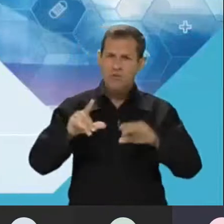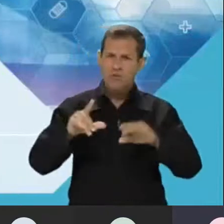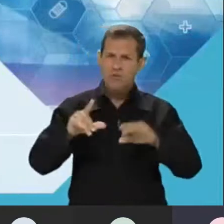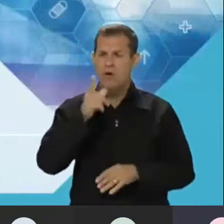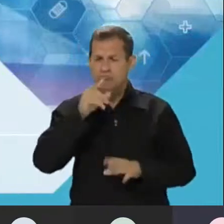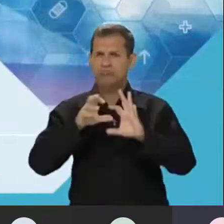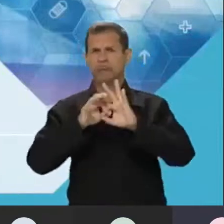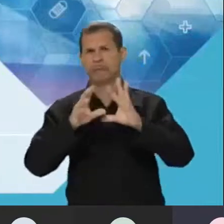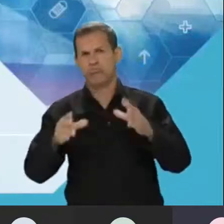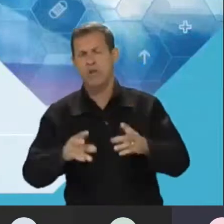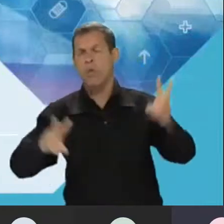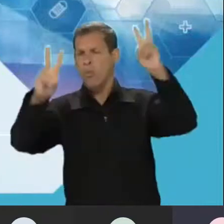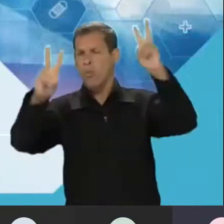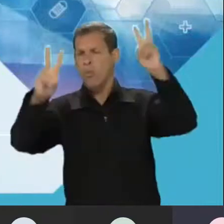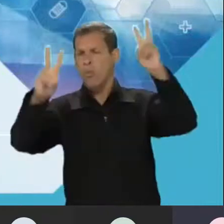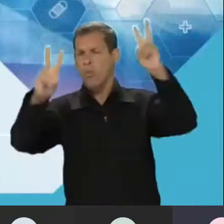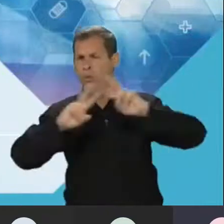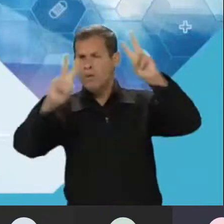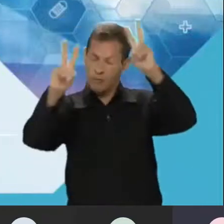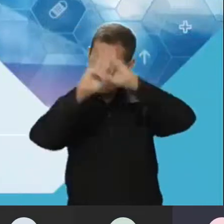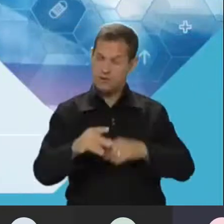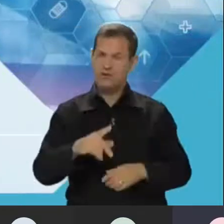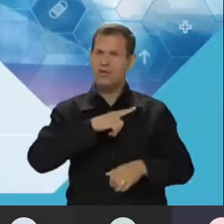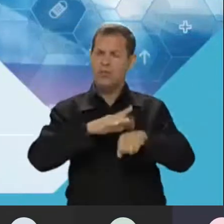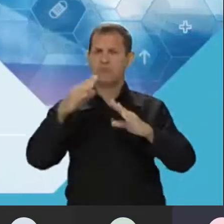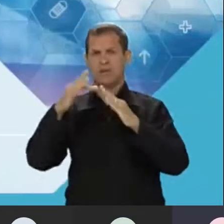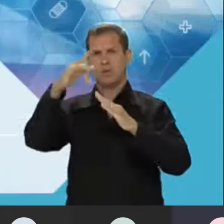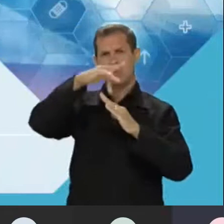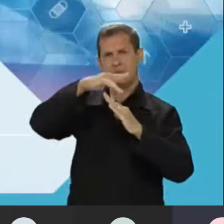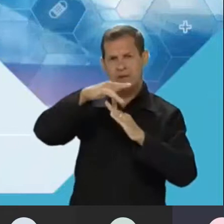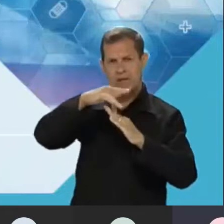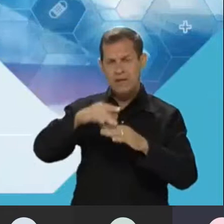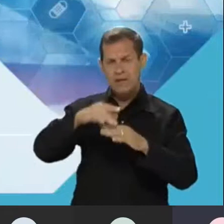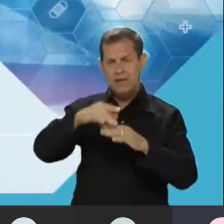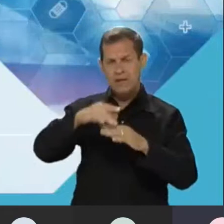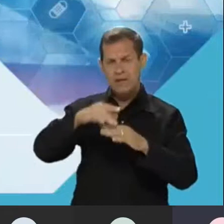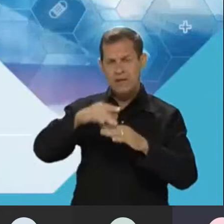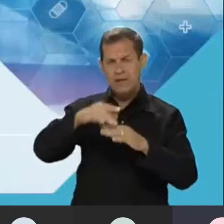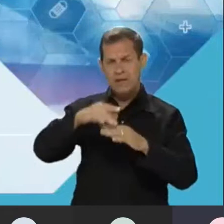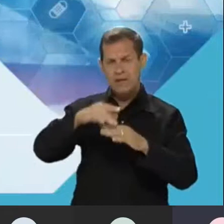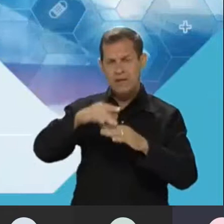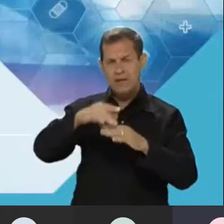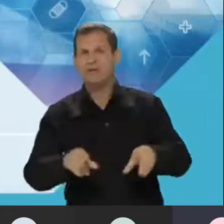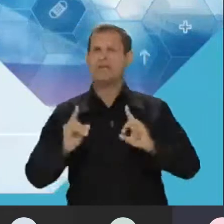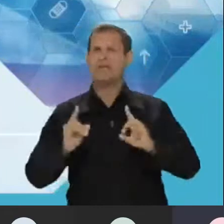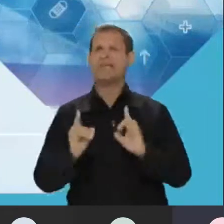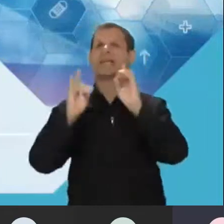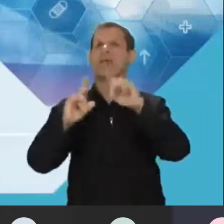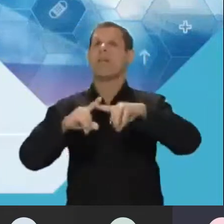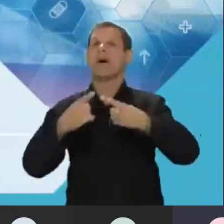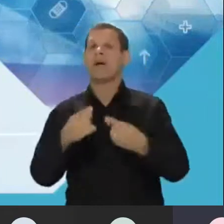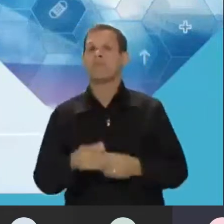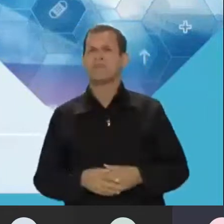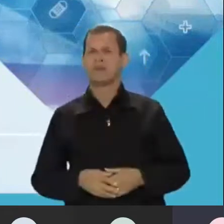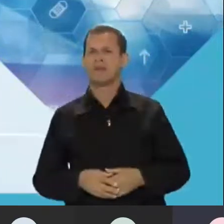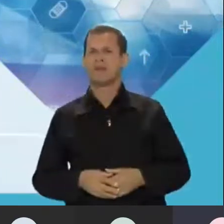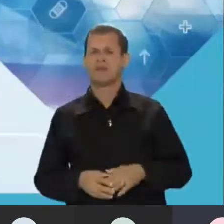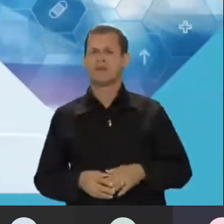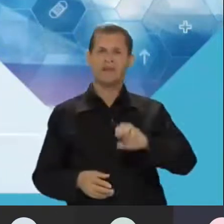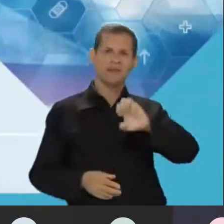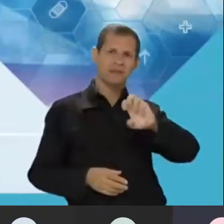gente conseguir trazer os ventos, né? Então o vento que vai passar por esse telhado, se ele adentrar também na edificação, através